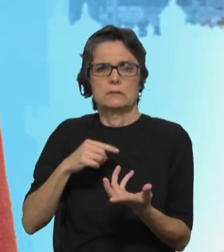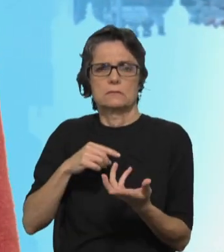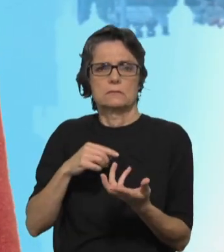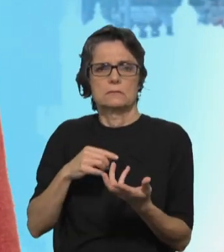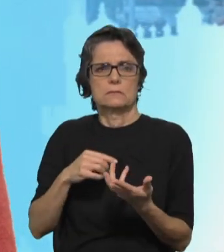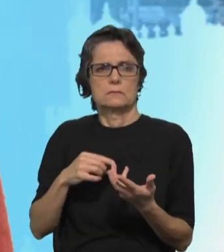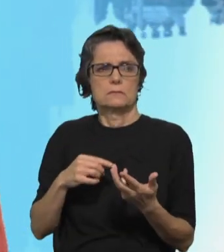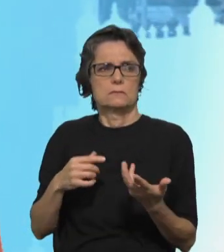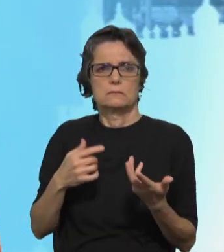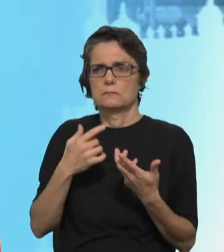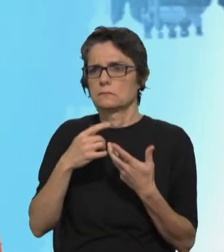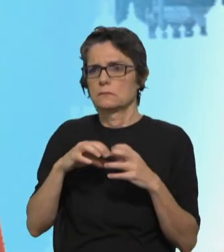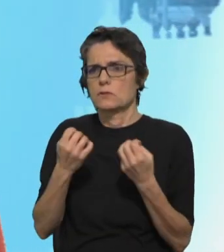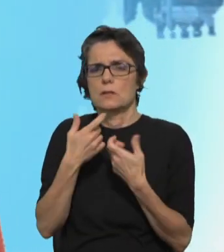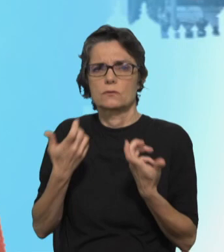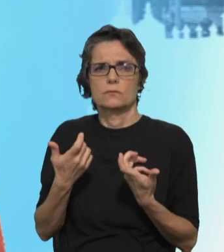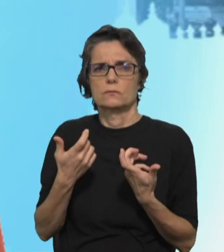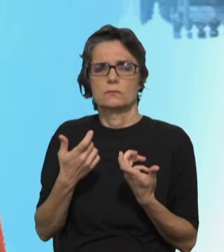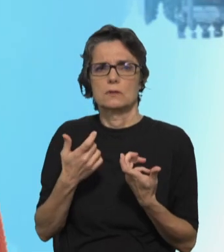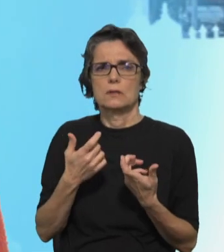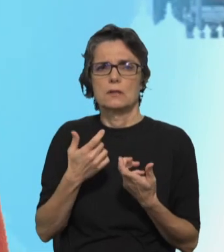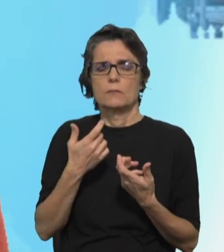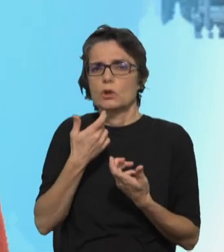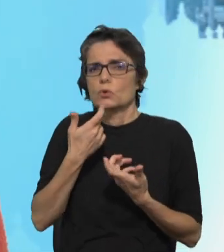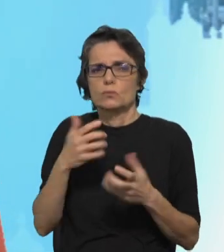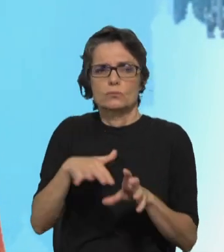não dependia de classes sociais, não dependia